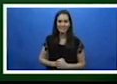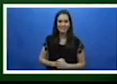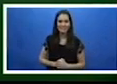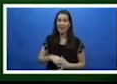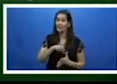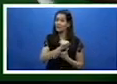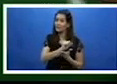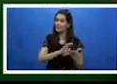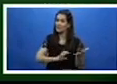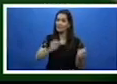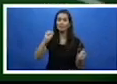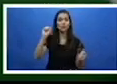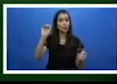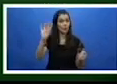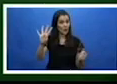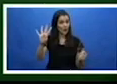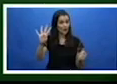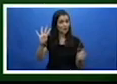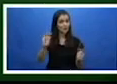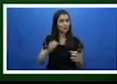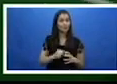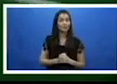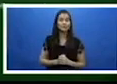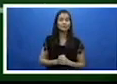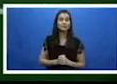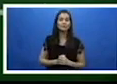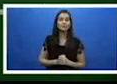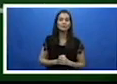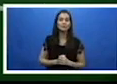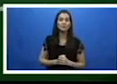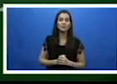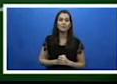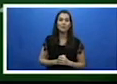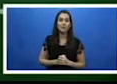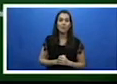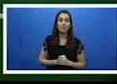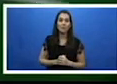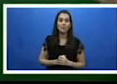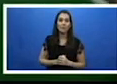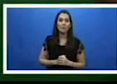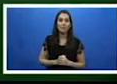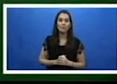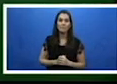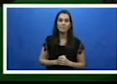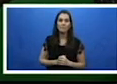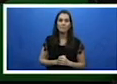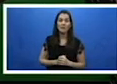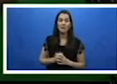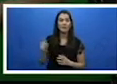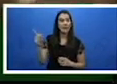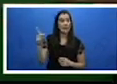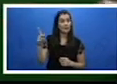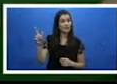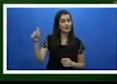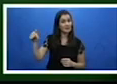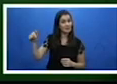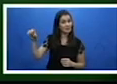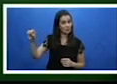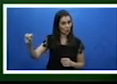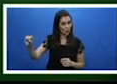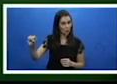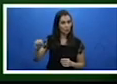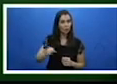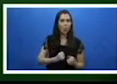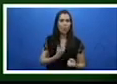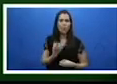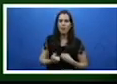Exercício 4, tá? Página 79. Tá vendo que o poeminha está na página 75.